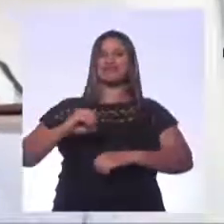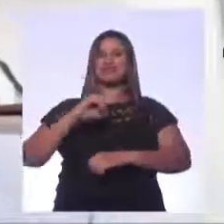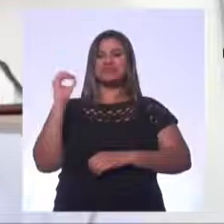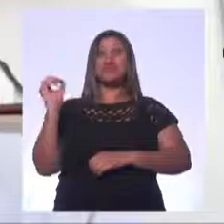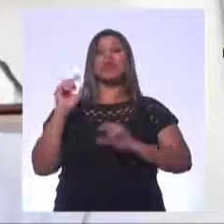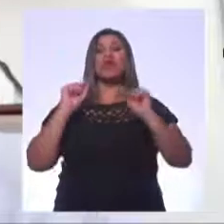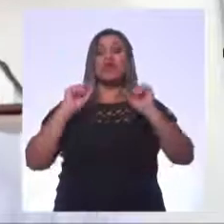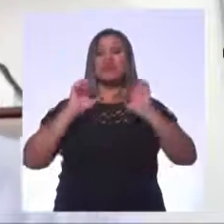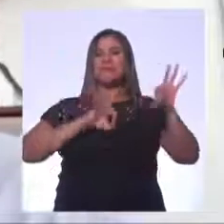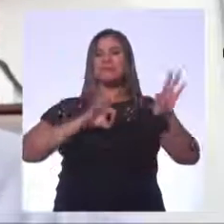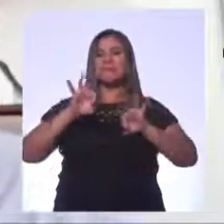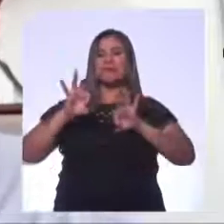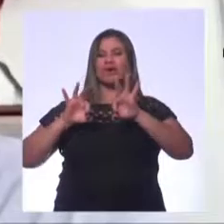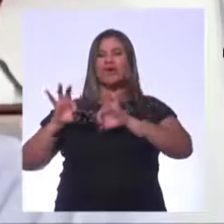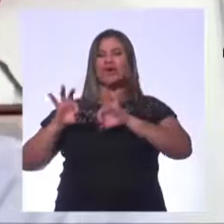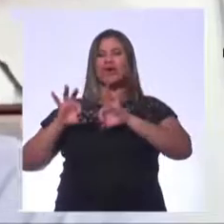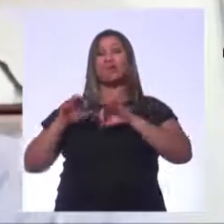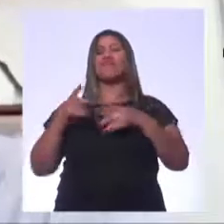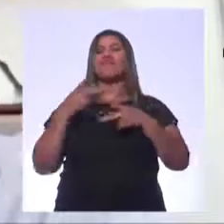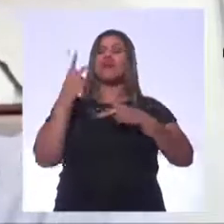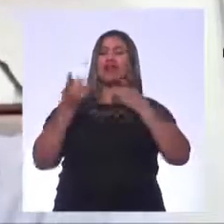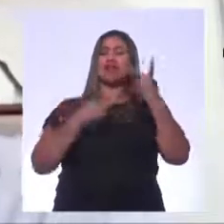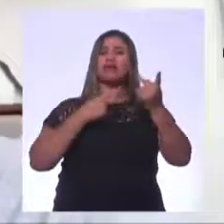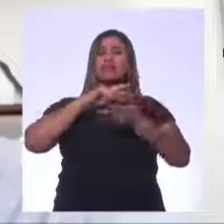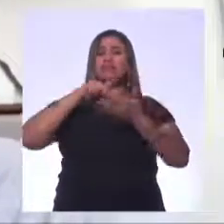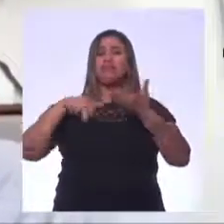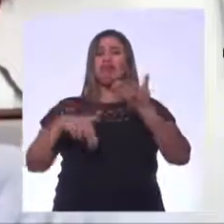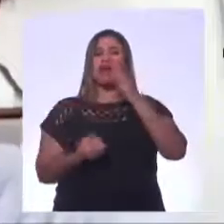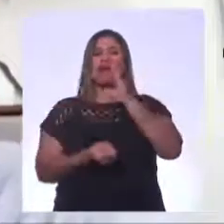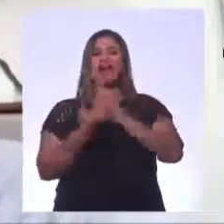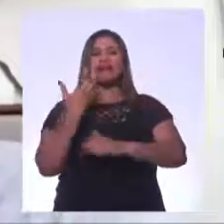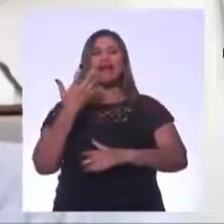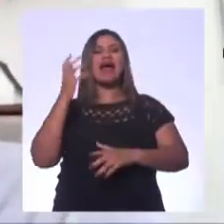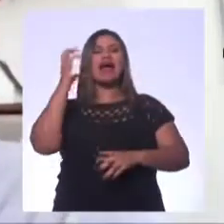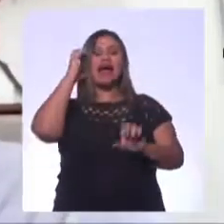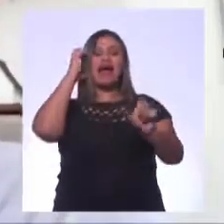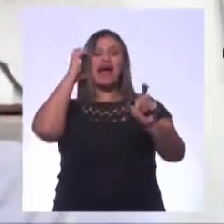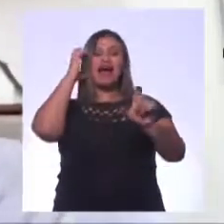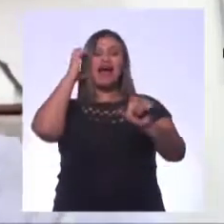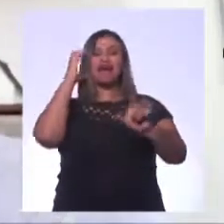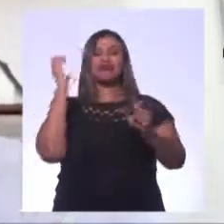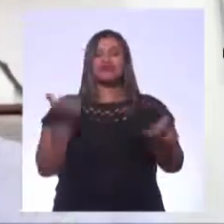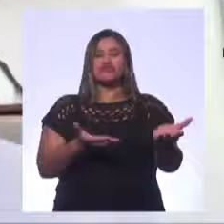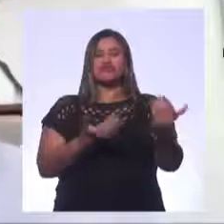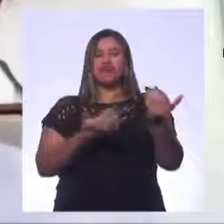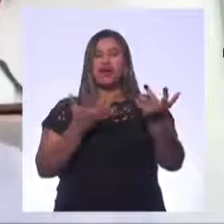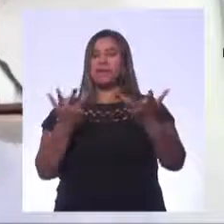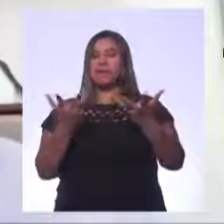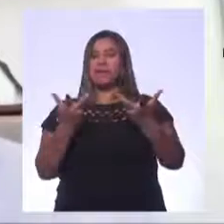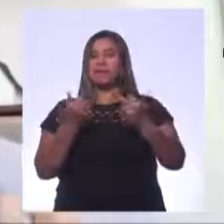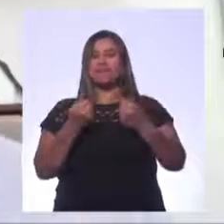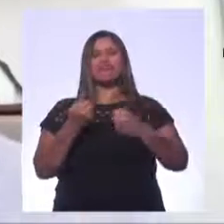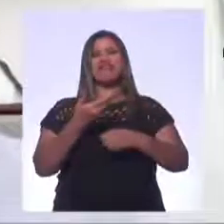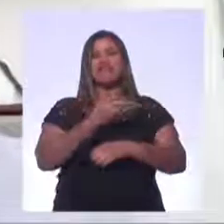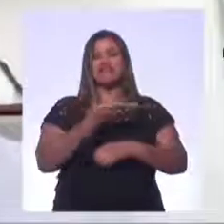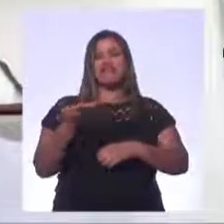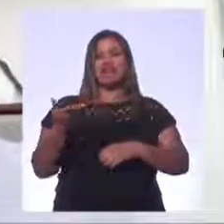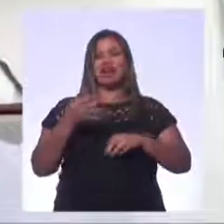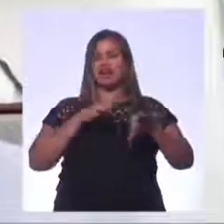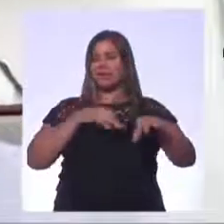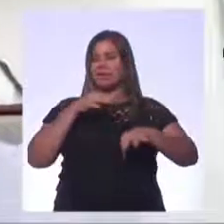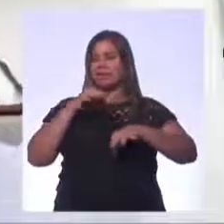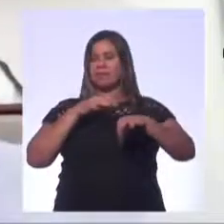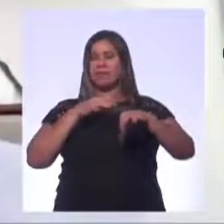o programa, né, falando sobre como criar uma rádio jovem, um programa interessantíssimo que vai explicar para vocês os procedimentos